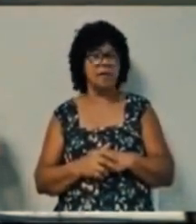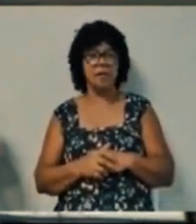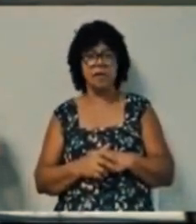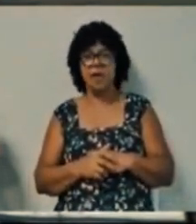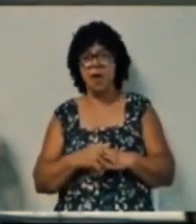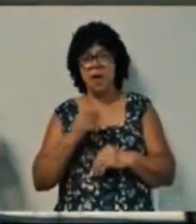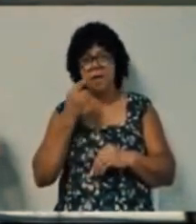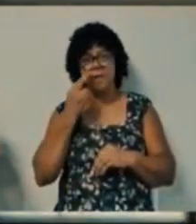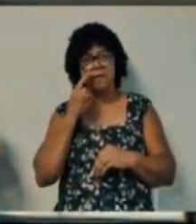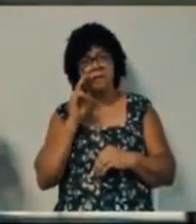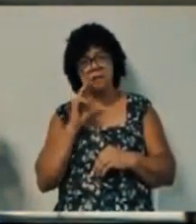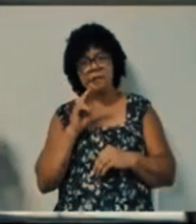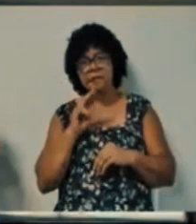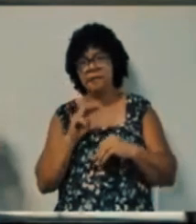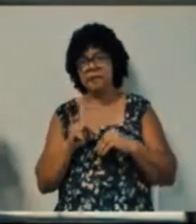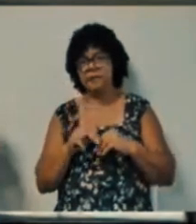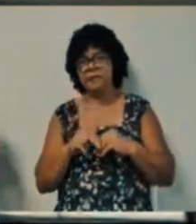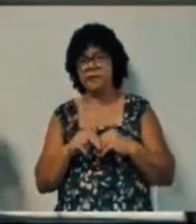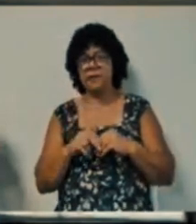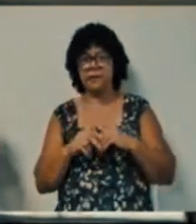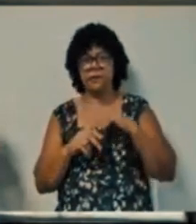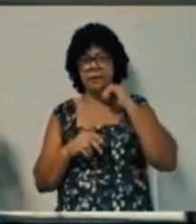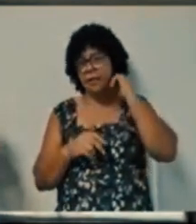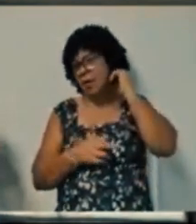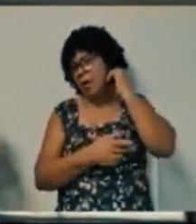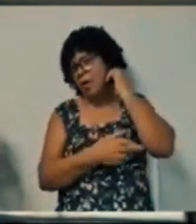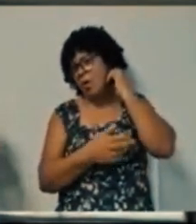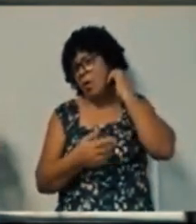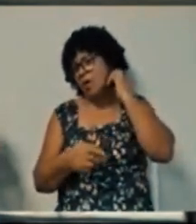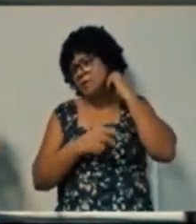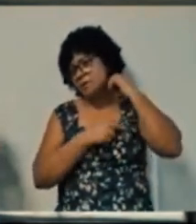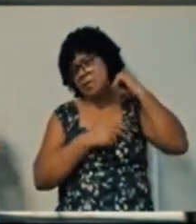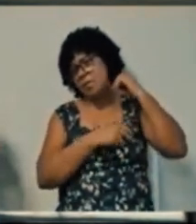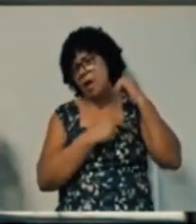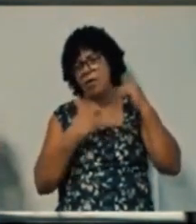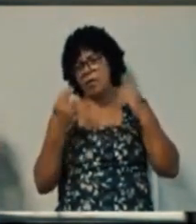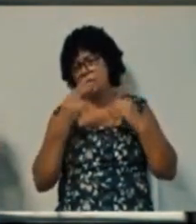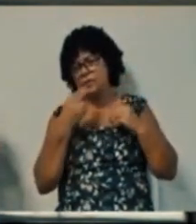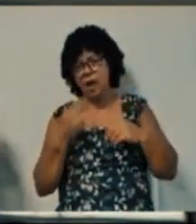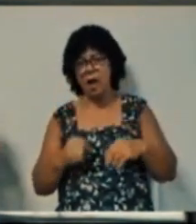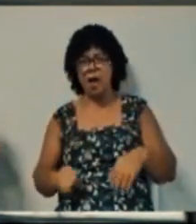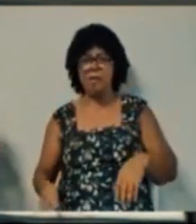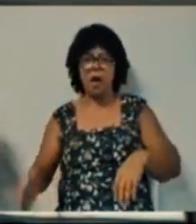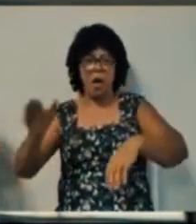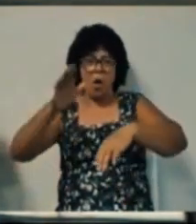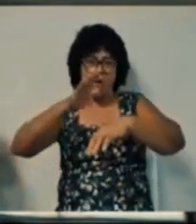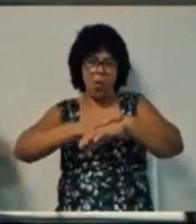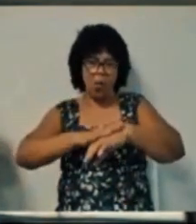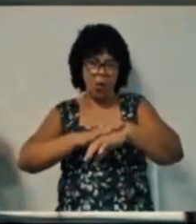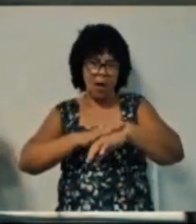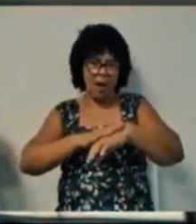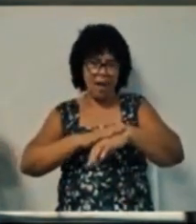pegava, nem pedia licença, levava o lenço, aleluia. Não era amuleto